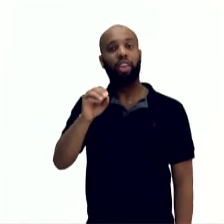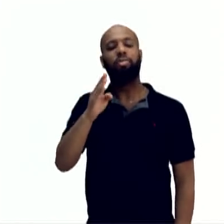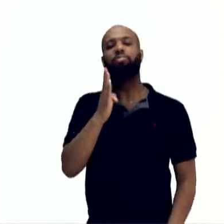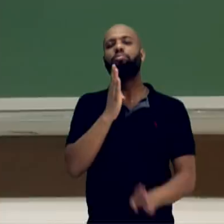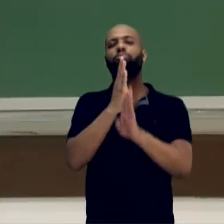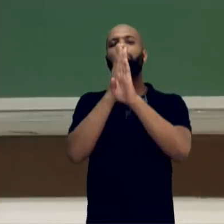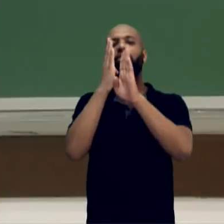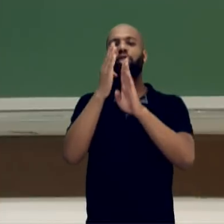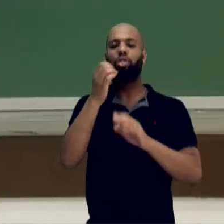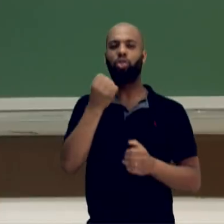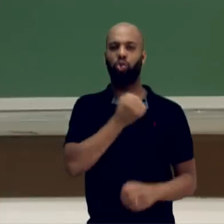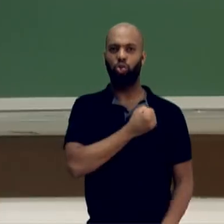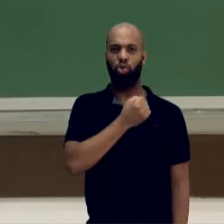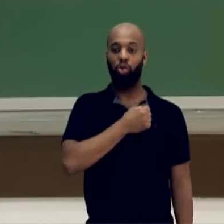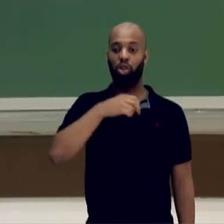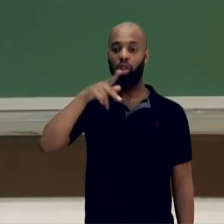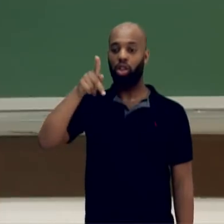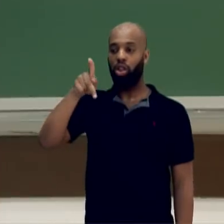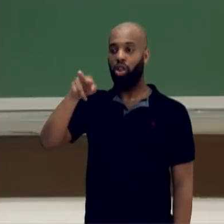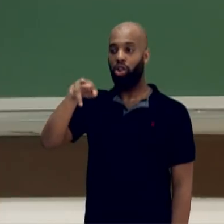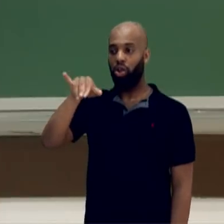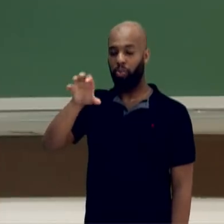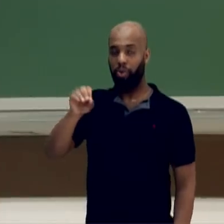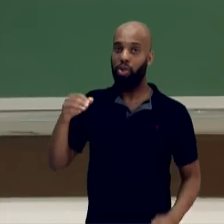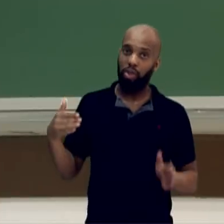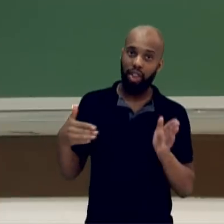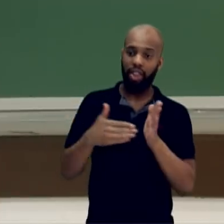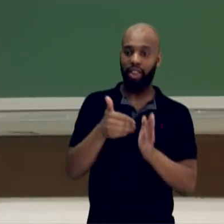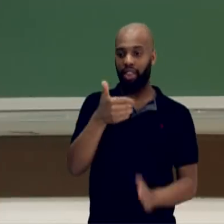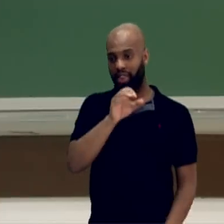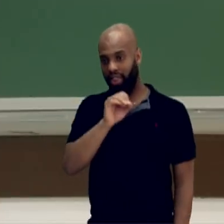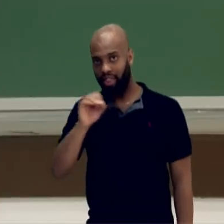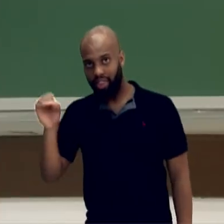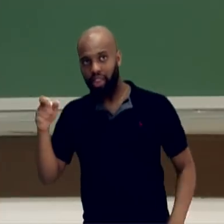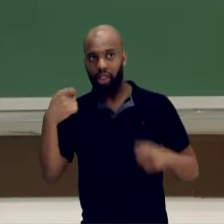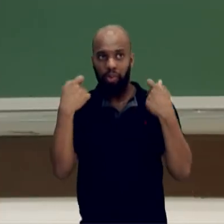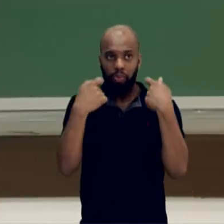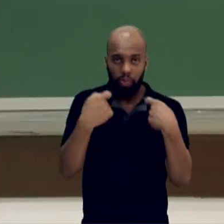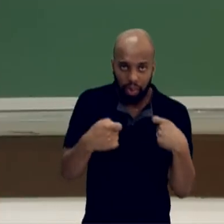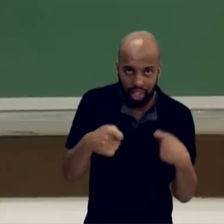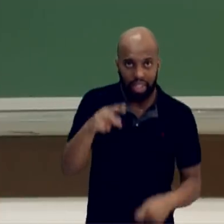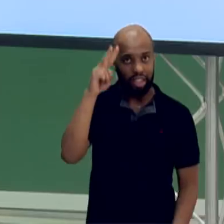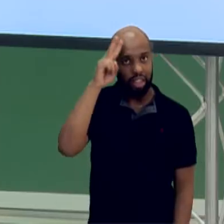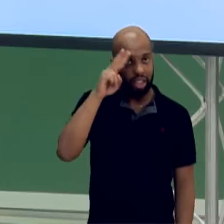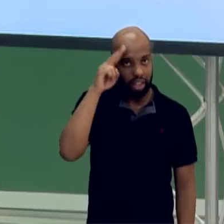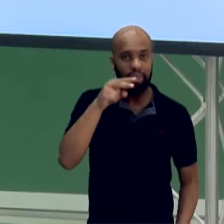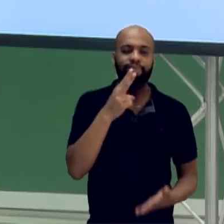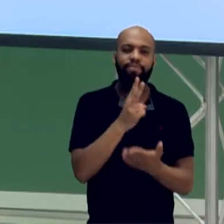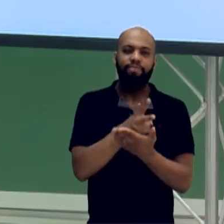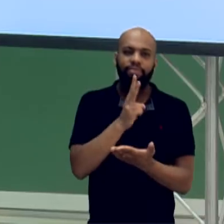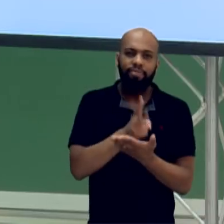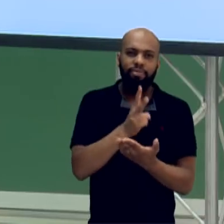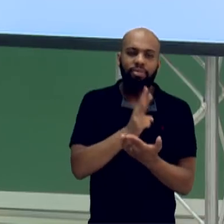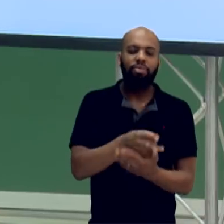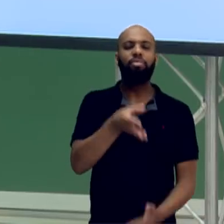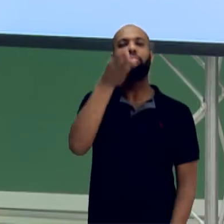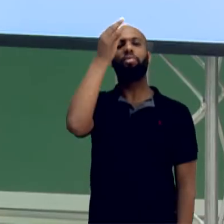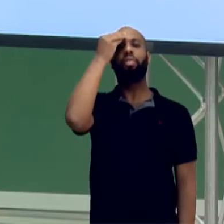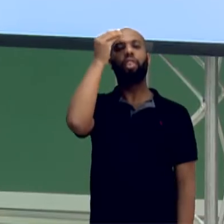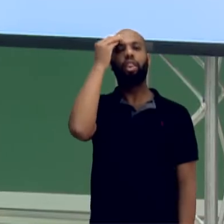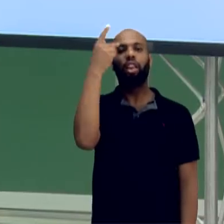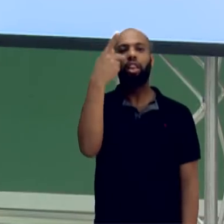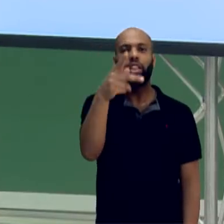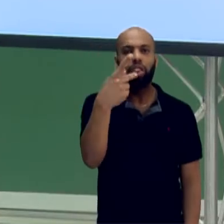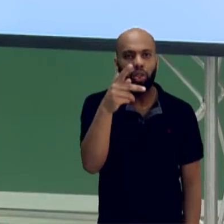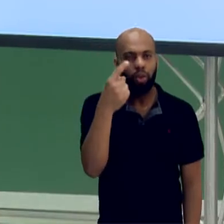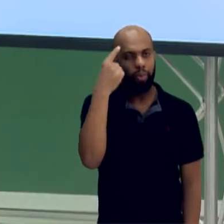que ela falou assim, decorem, né? Lembrem-se de sempre registrar na sua mente quais são